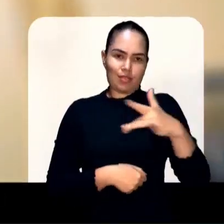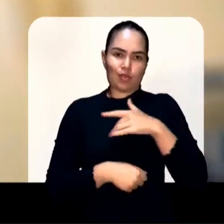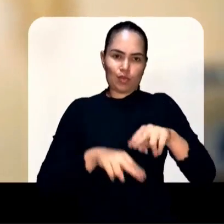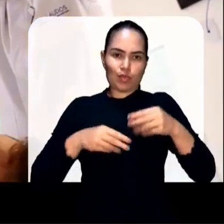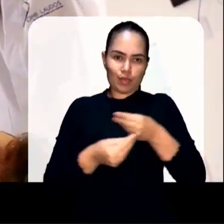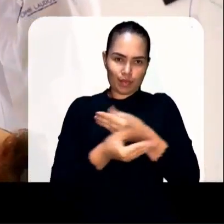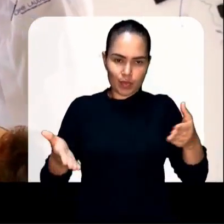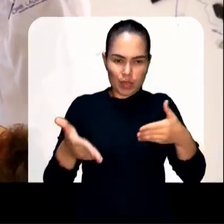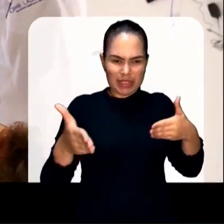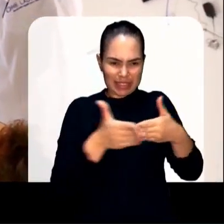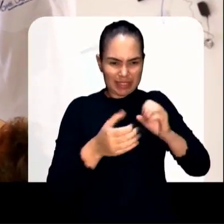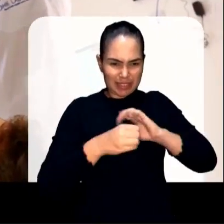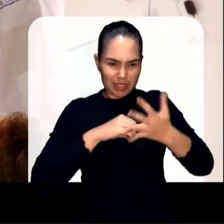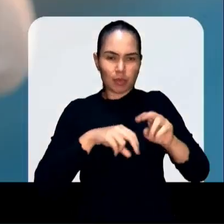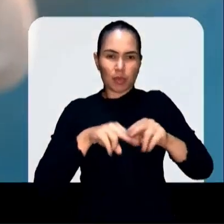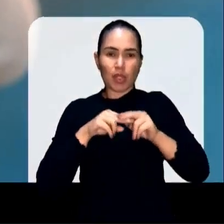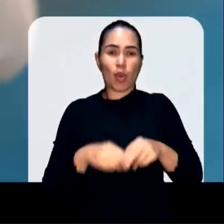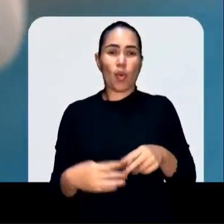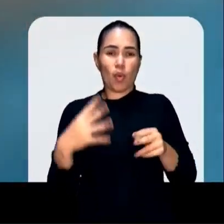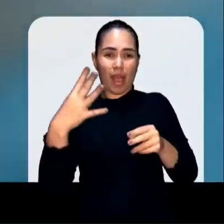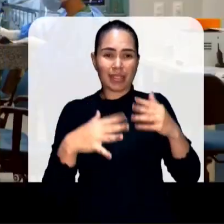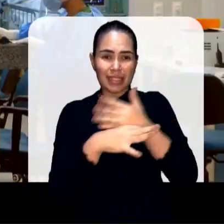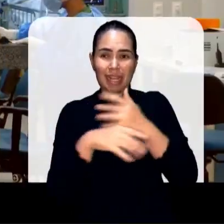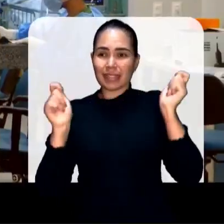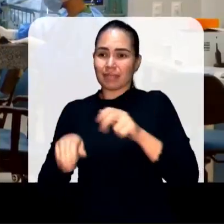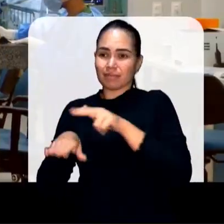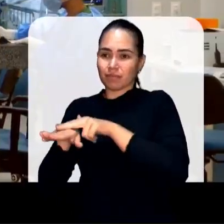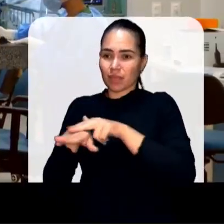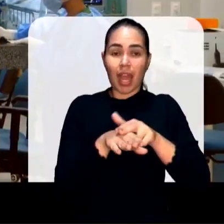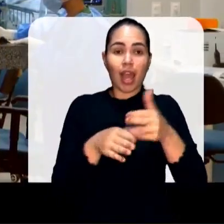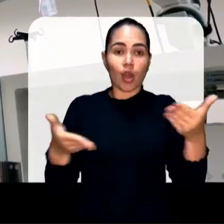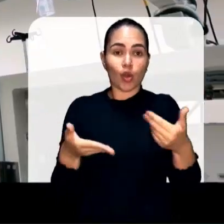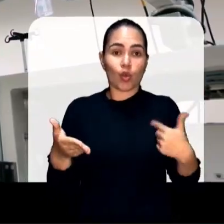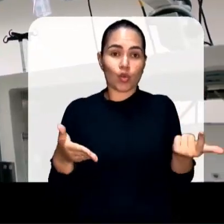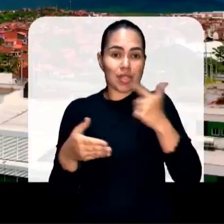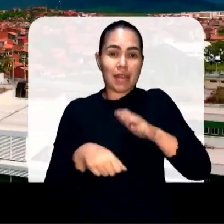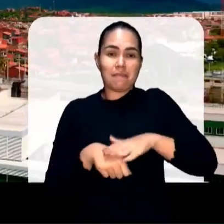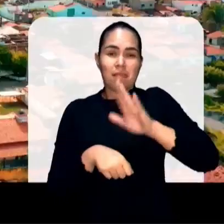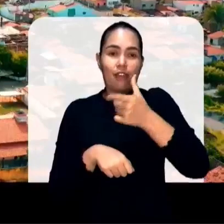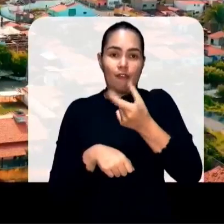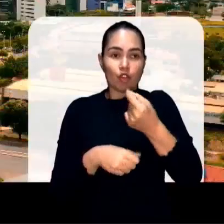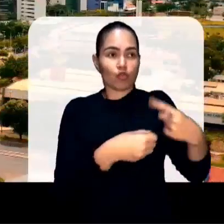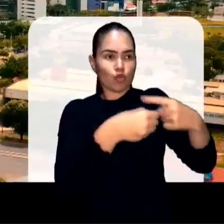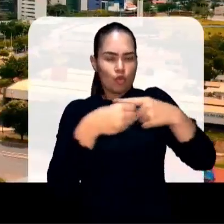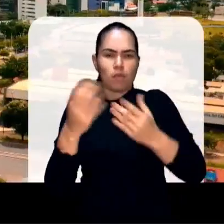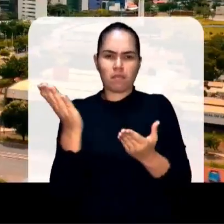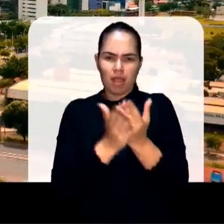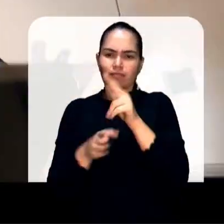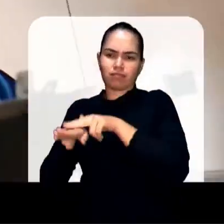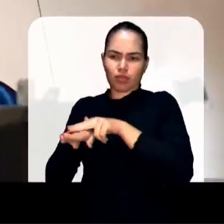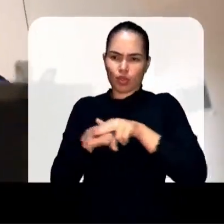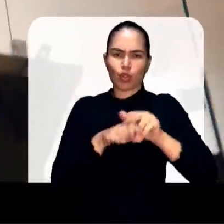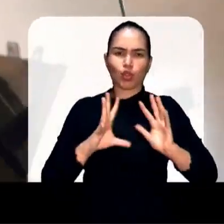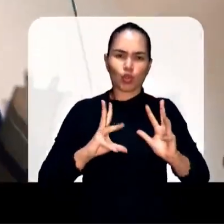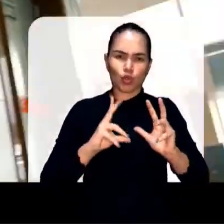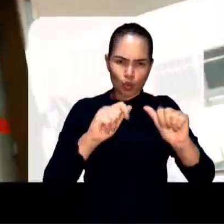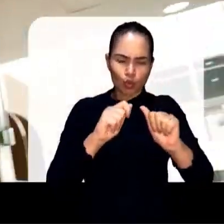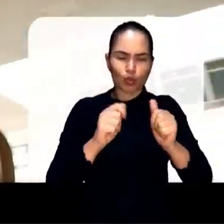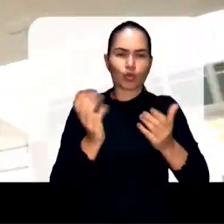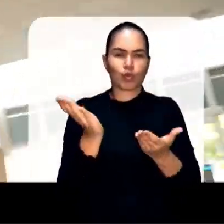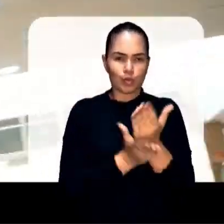pública. Até a pandemia, só 4 cidades possuíam leitos de UTI. Agora, são mais de 20 municípios